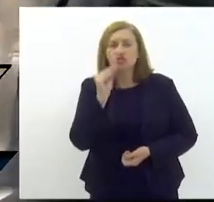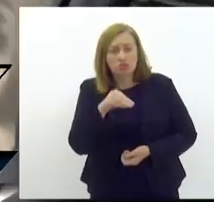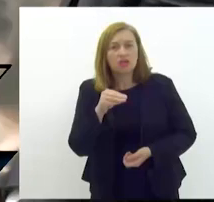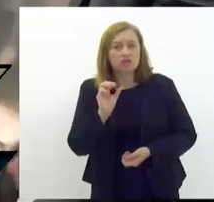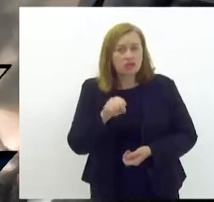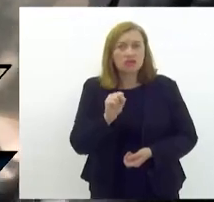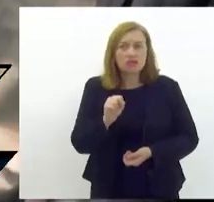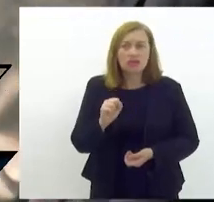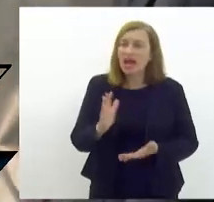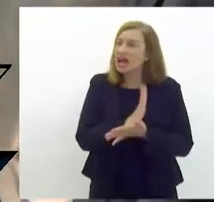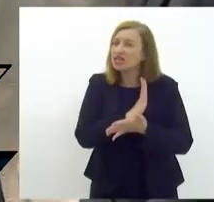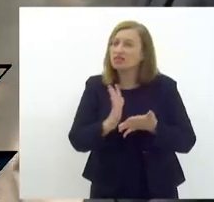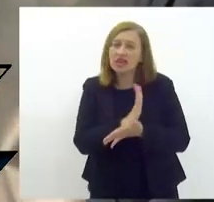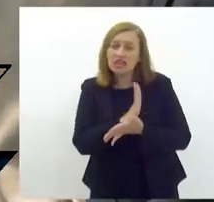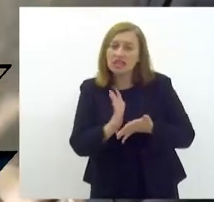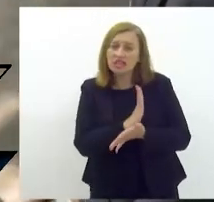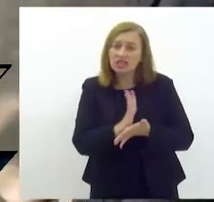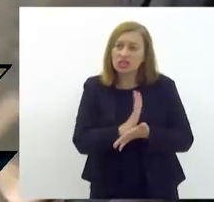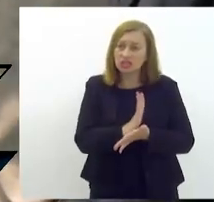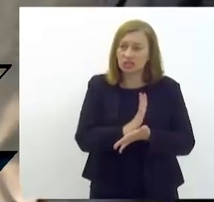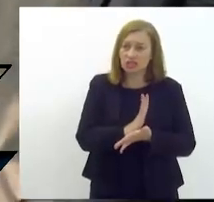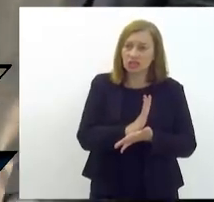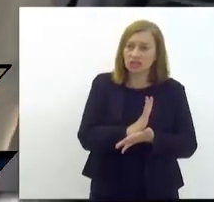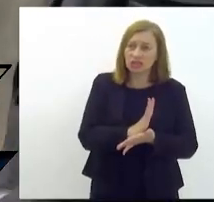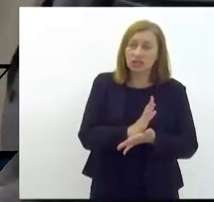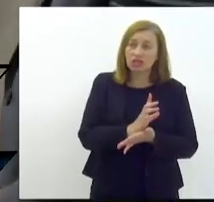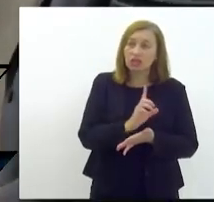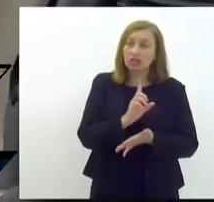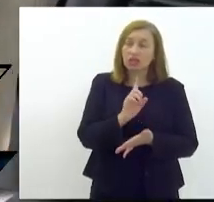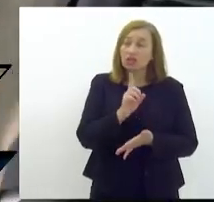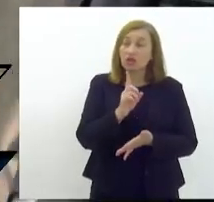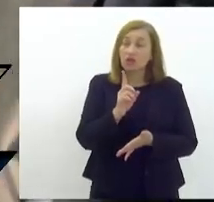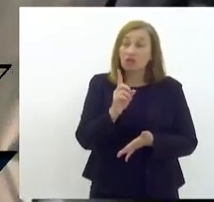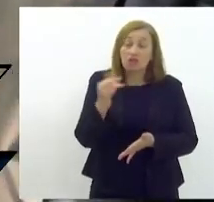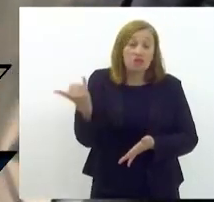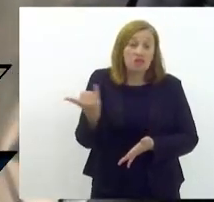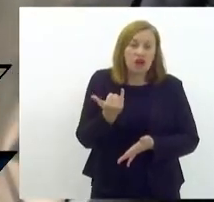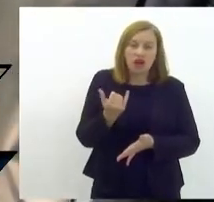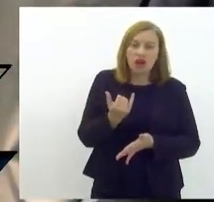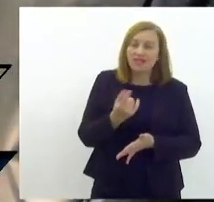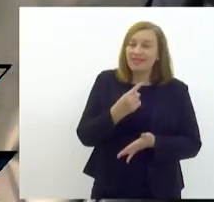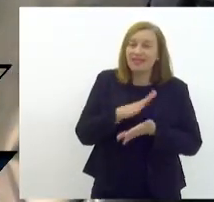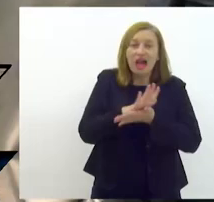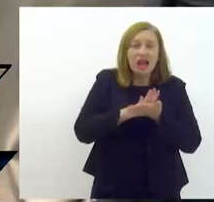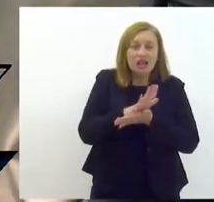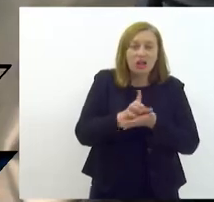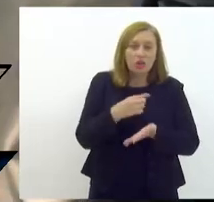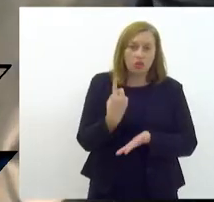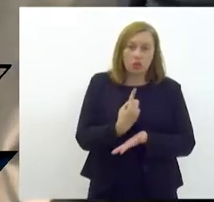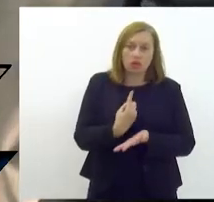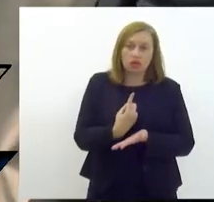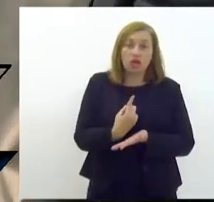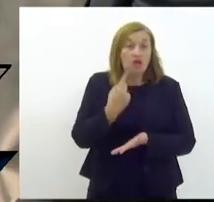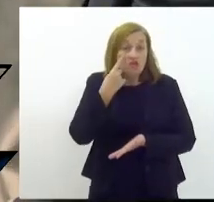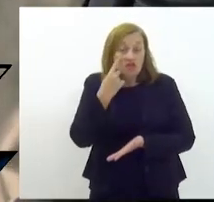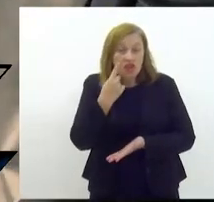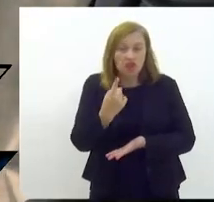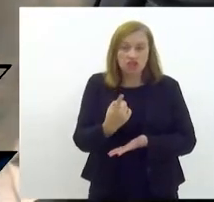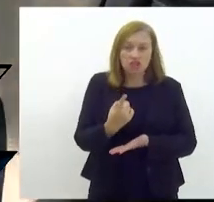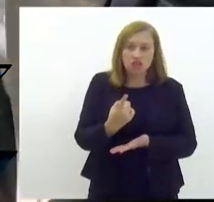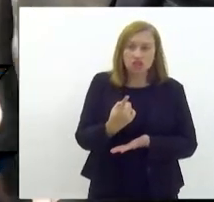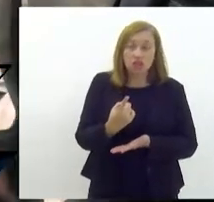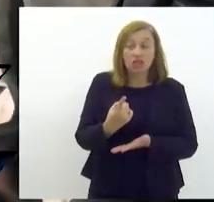às vezes nós não somos nem mesmo atendidos e veja senhor presidente nós ali estamos levando